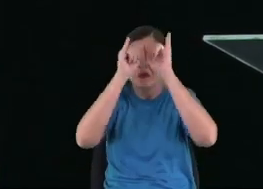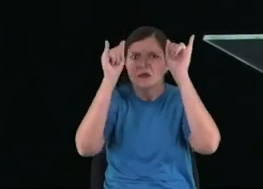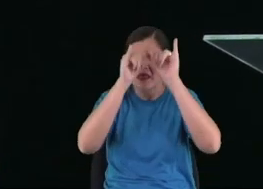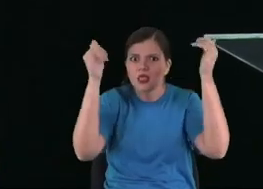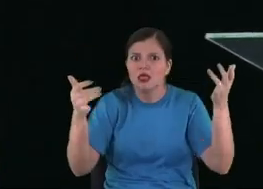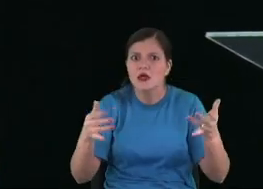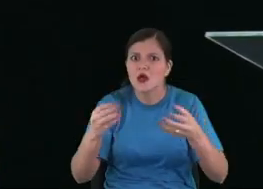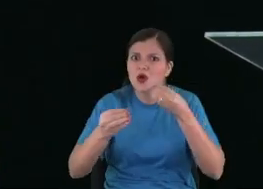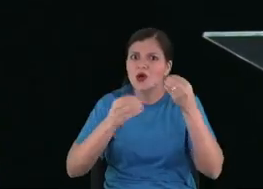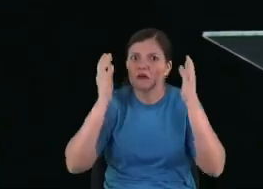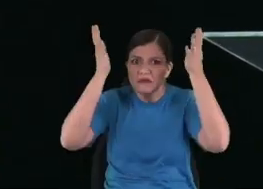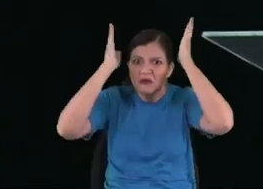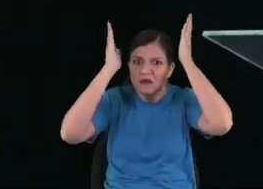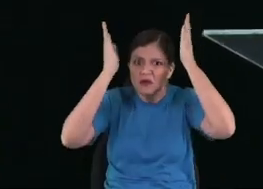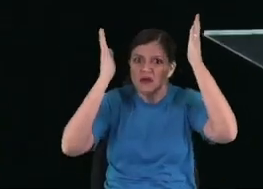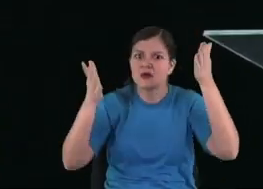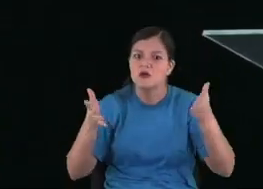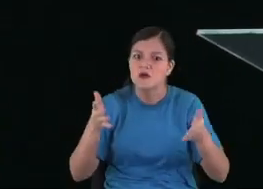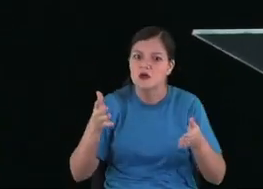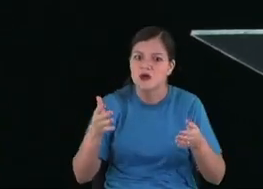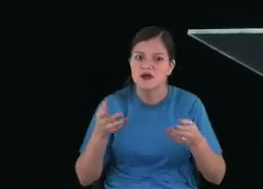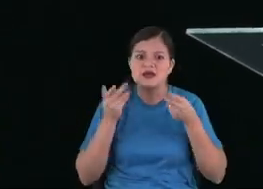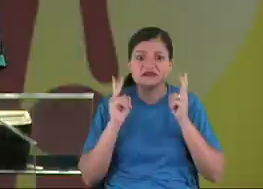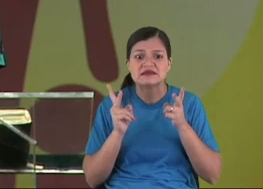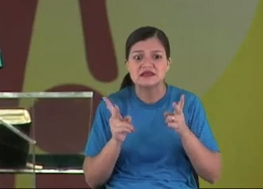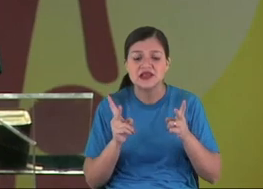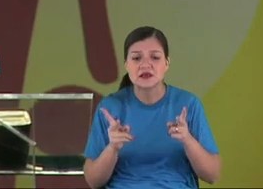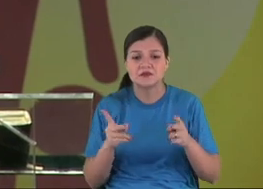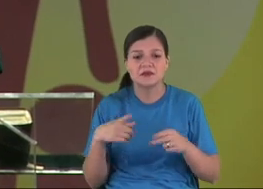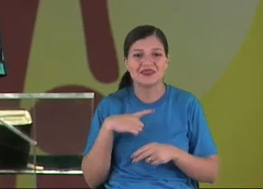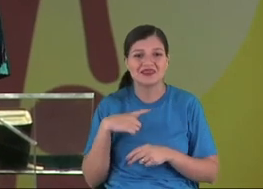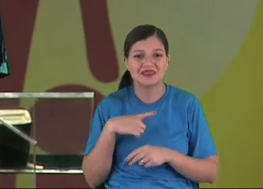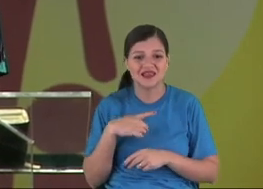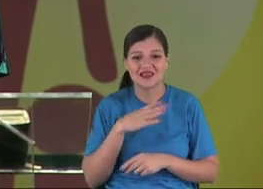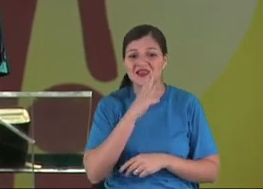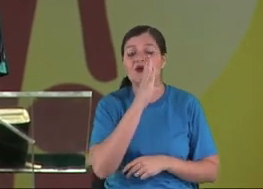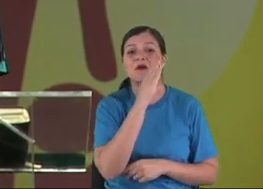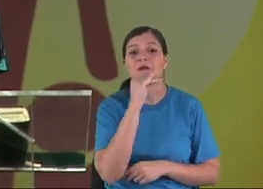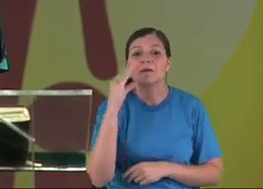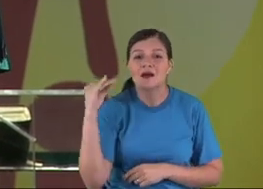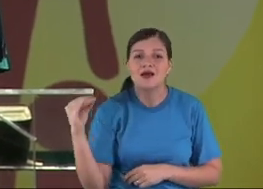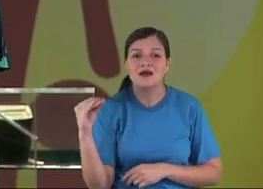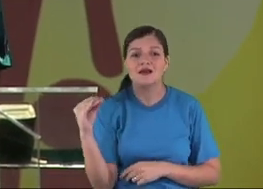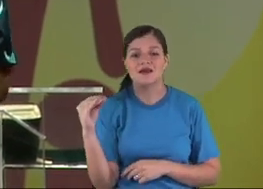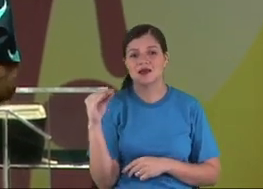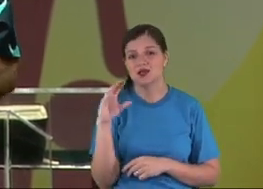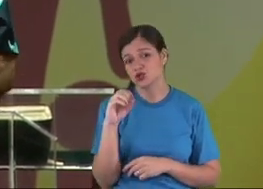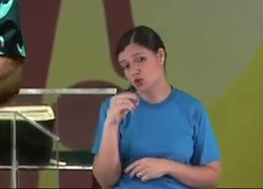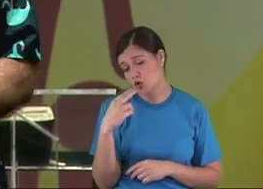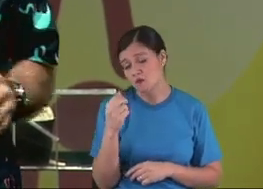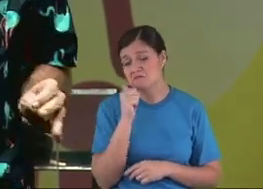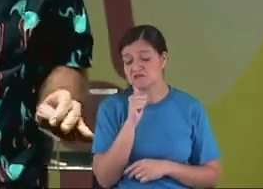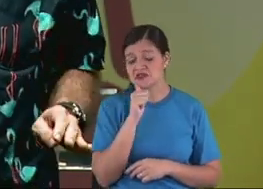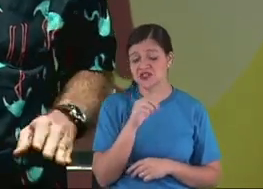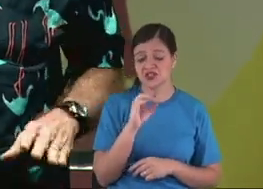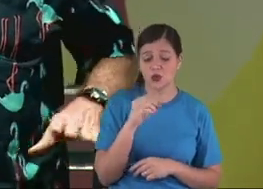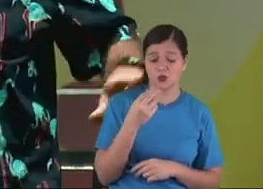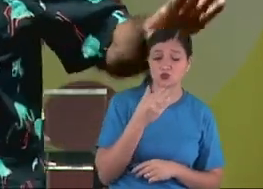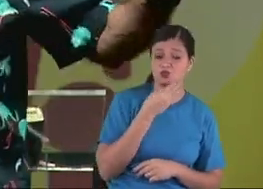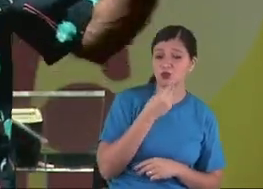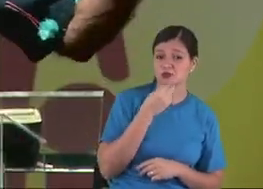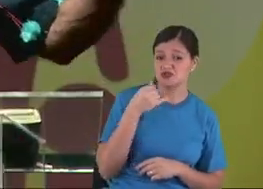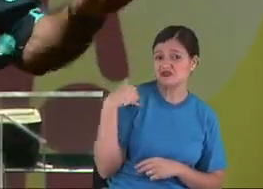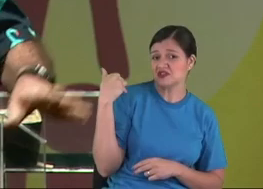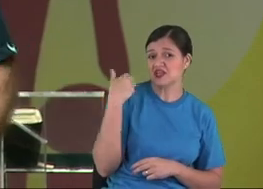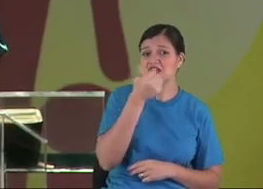doidos, burros, idiotas. Aí sempre tem a figura, uma criança ou um garoto ou uma menina de uns 10 anos